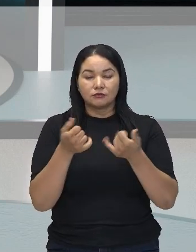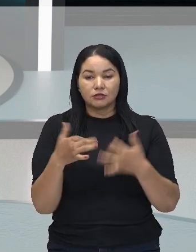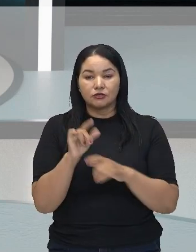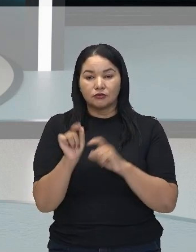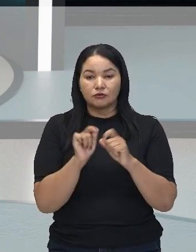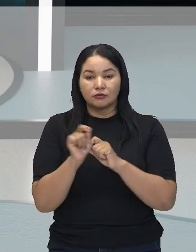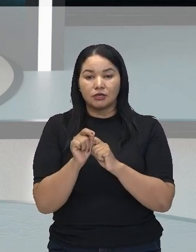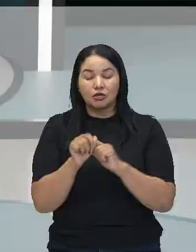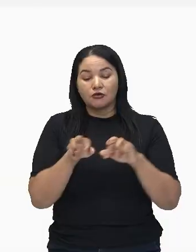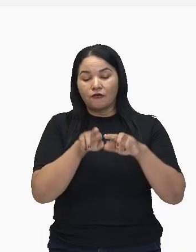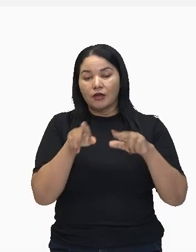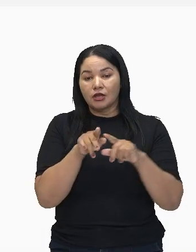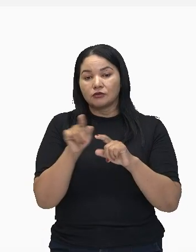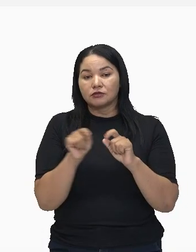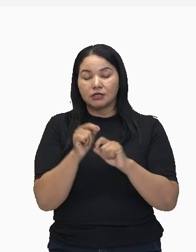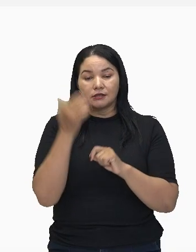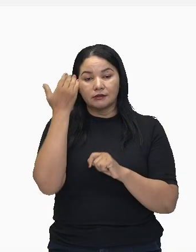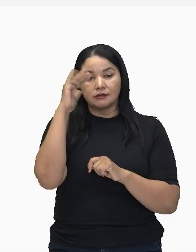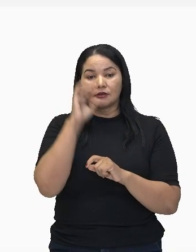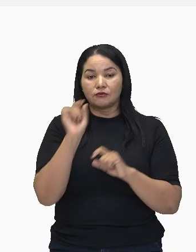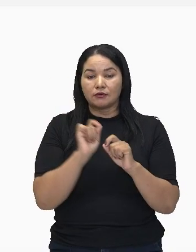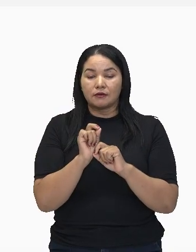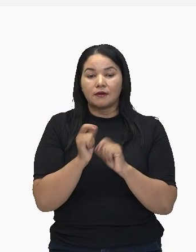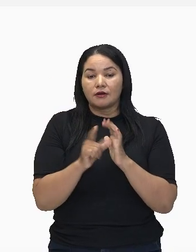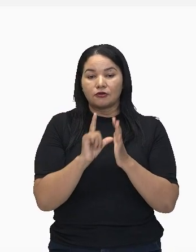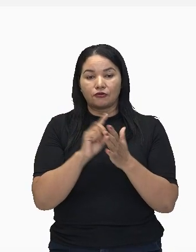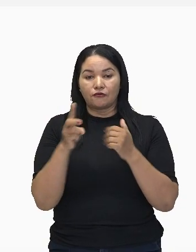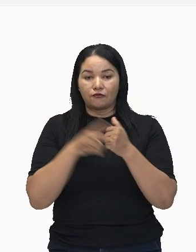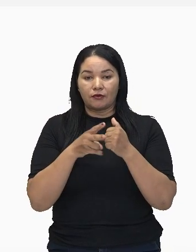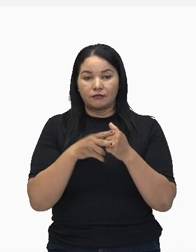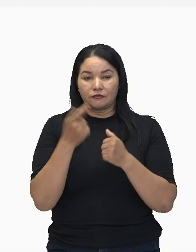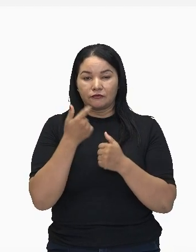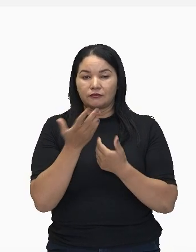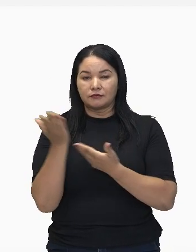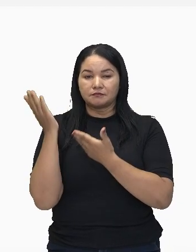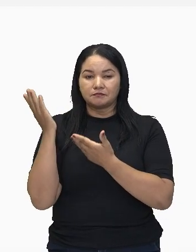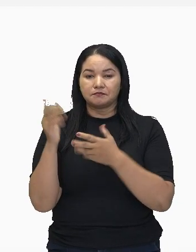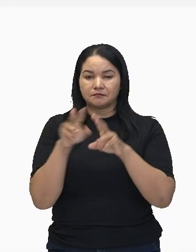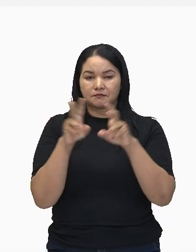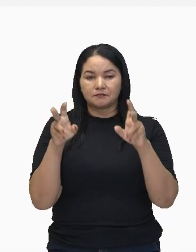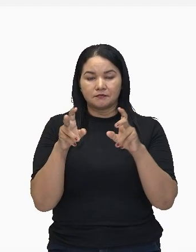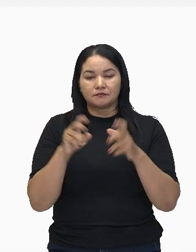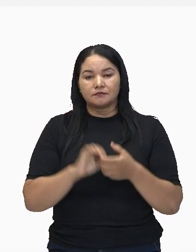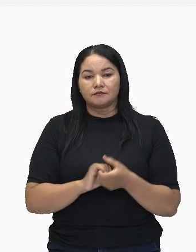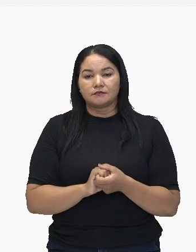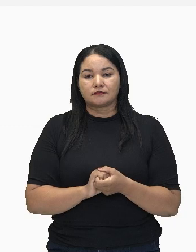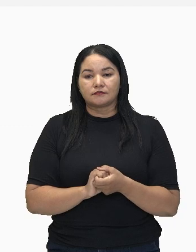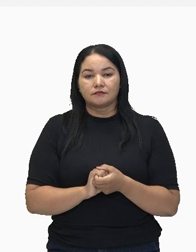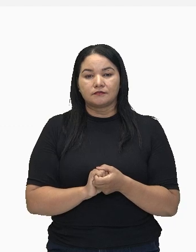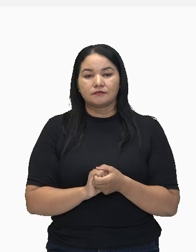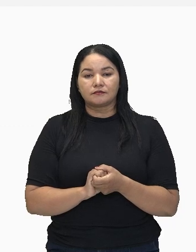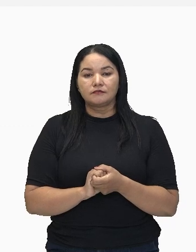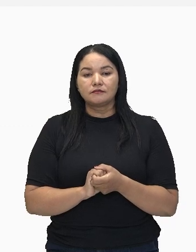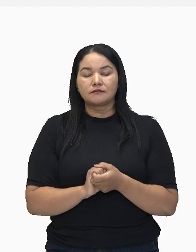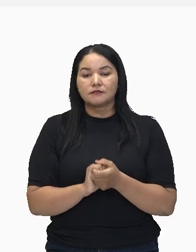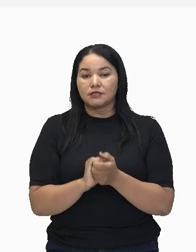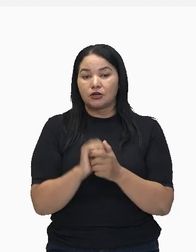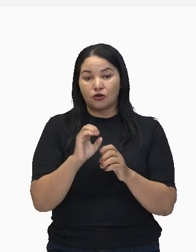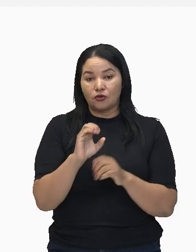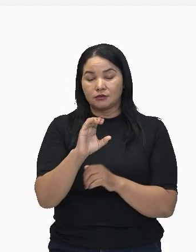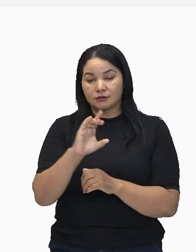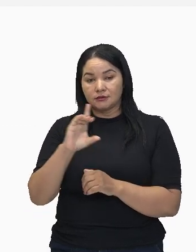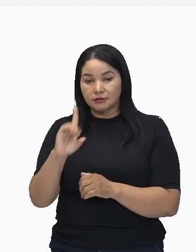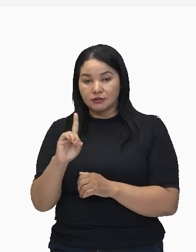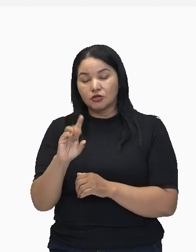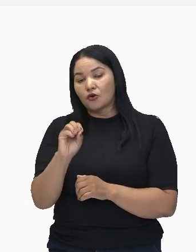os complementos indiretos. Comigo. Como diferenciar complemento direto e complemento indireto? Complemento indireto, para